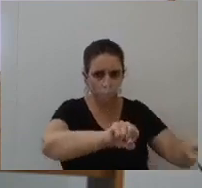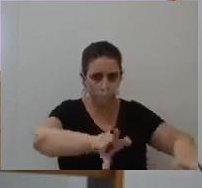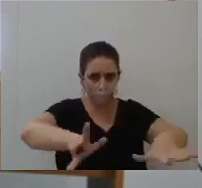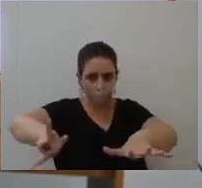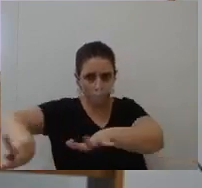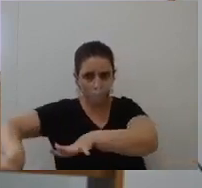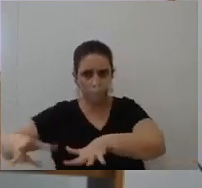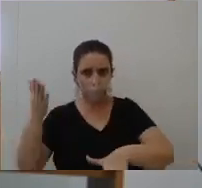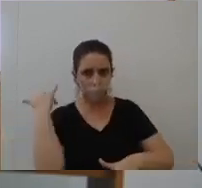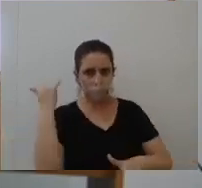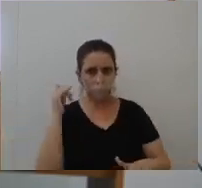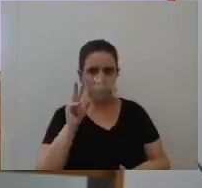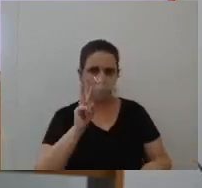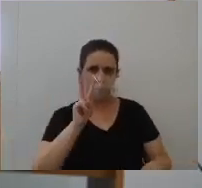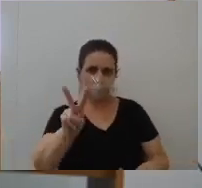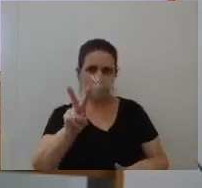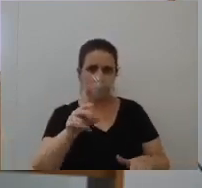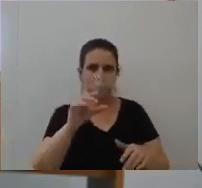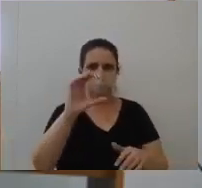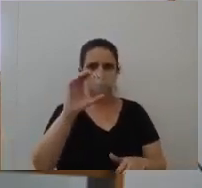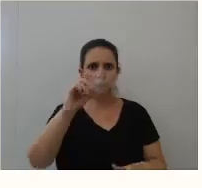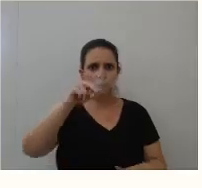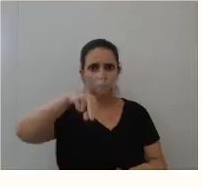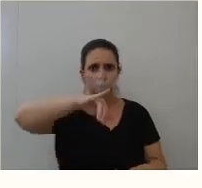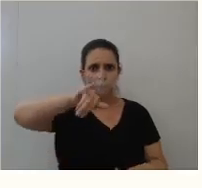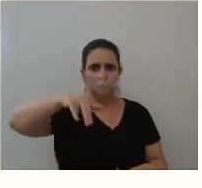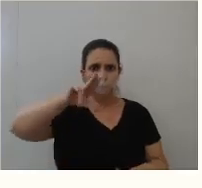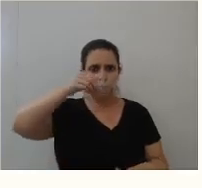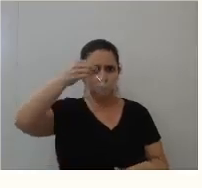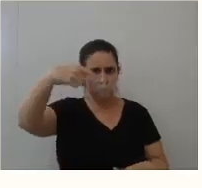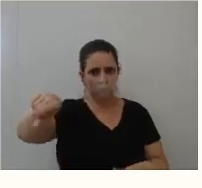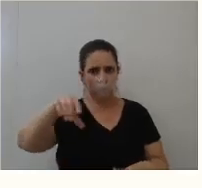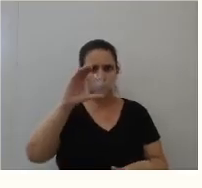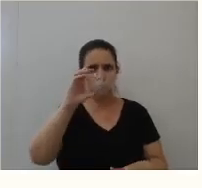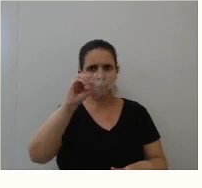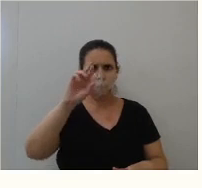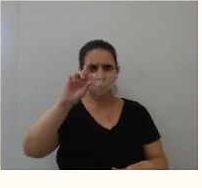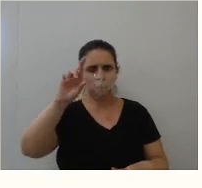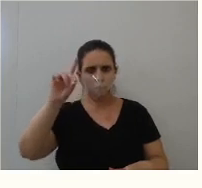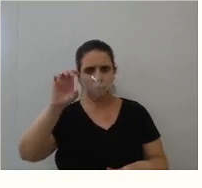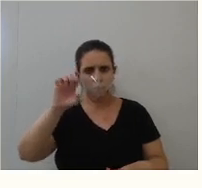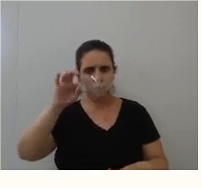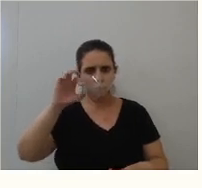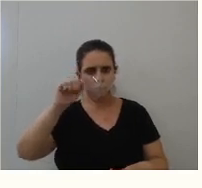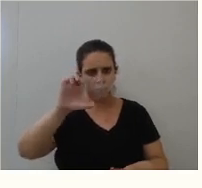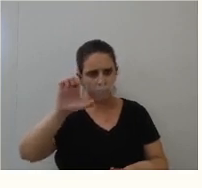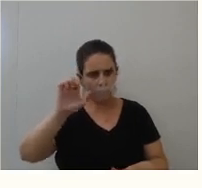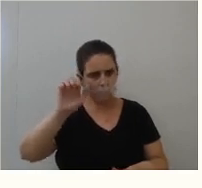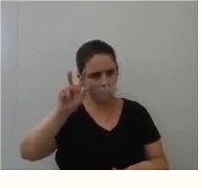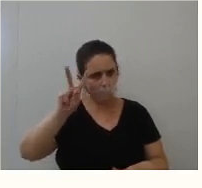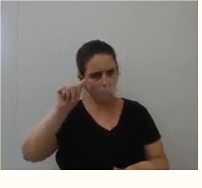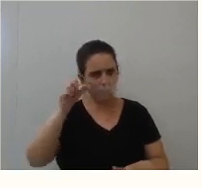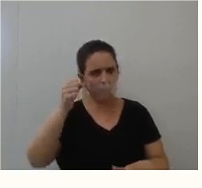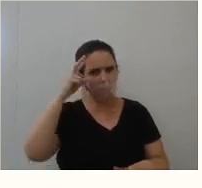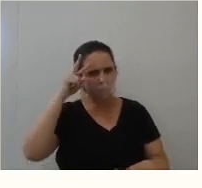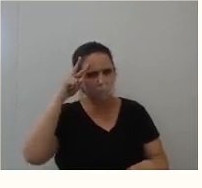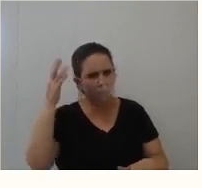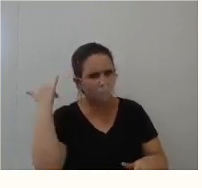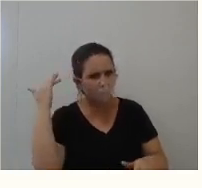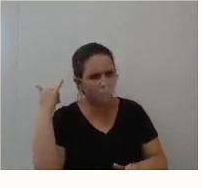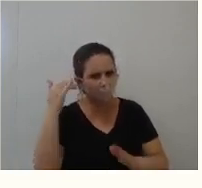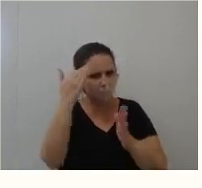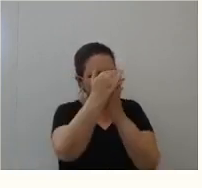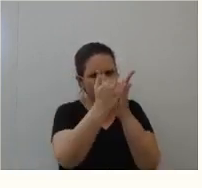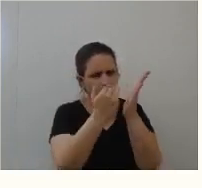viu as conjunções coordenativas. Olha lá, são 5, lembram delas? Aditivas, adversativas,